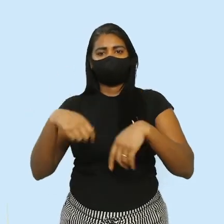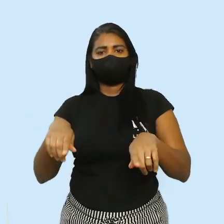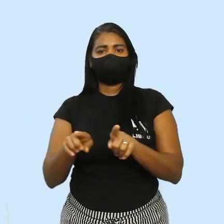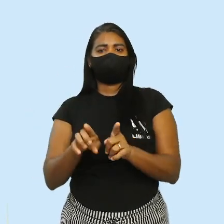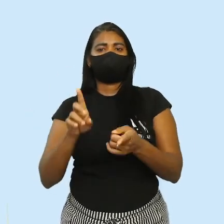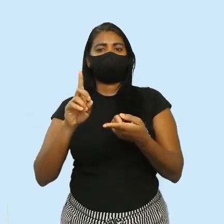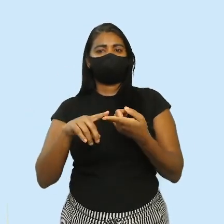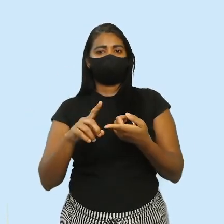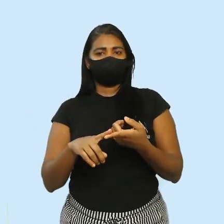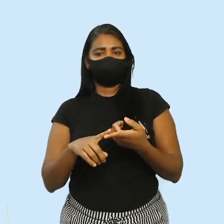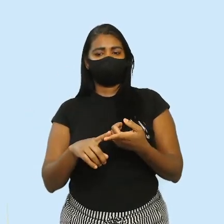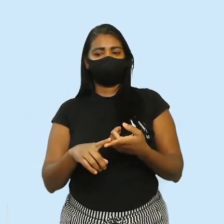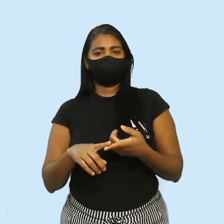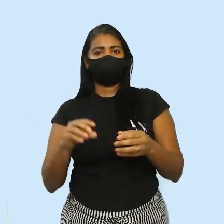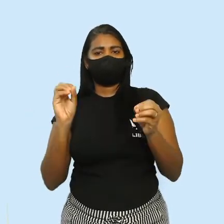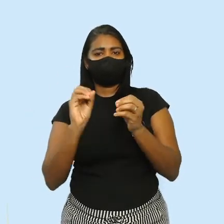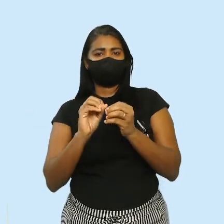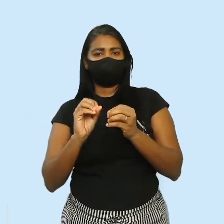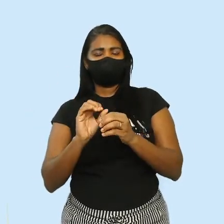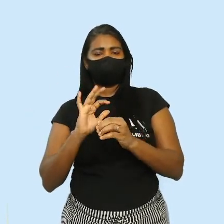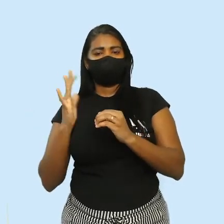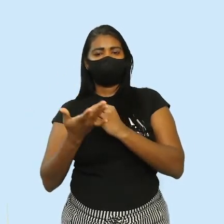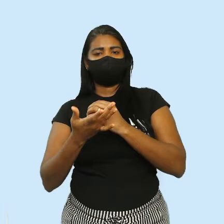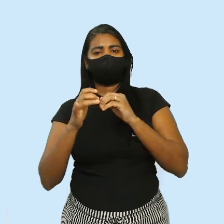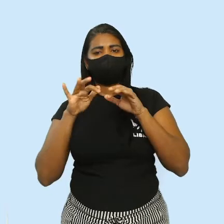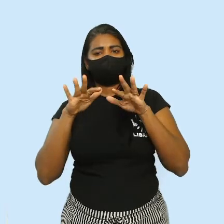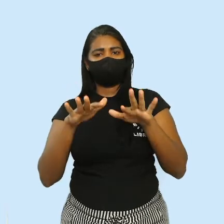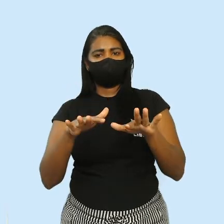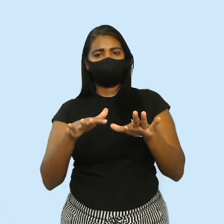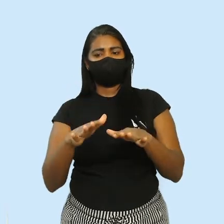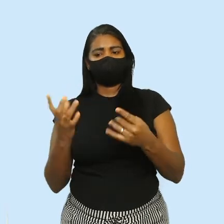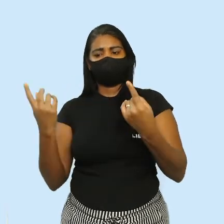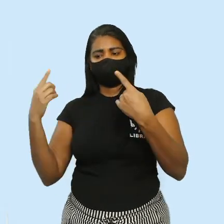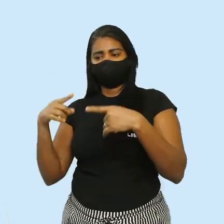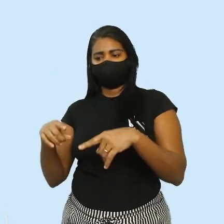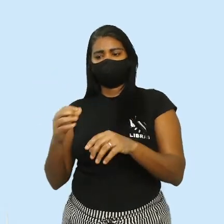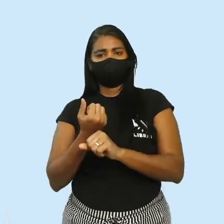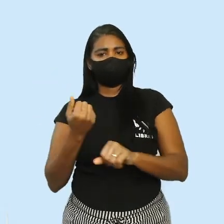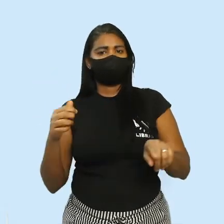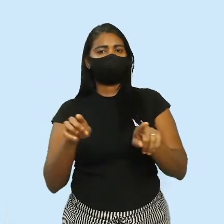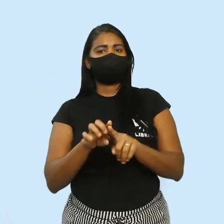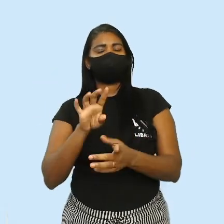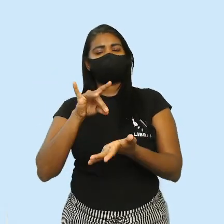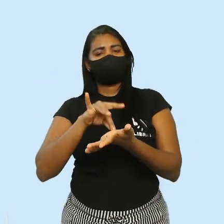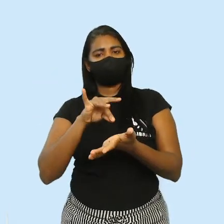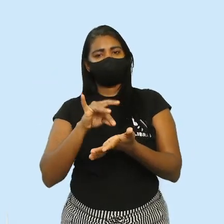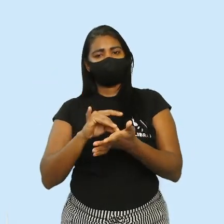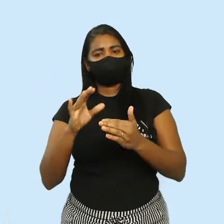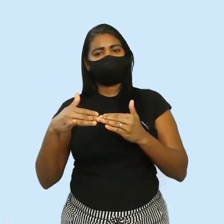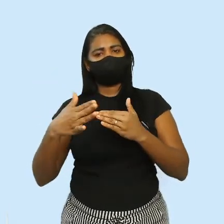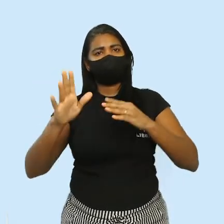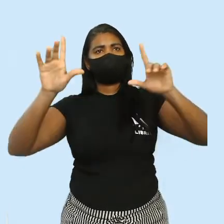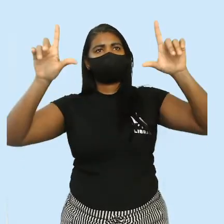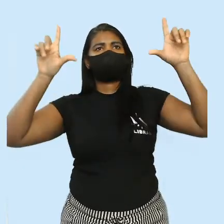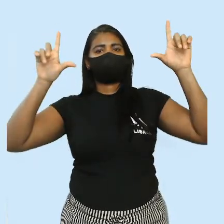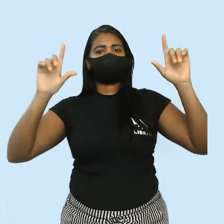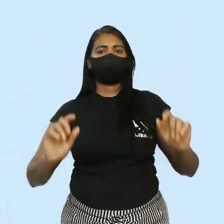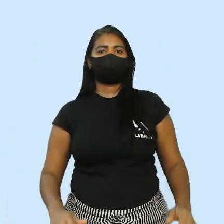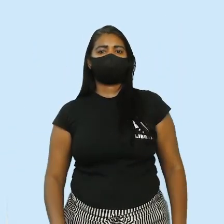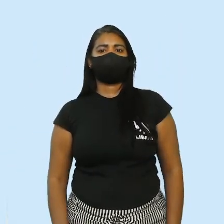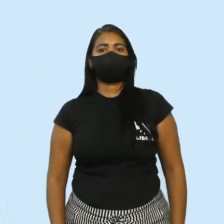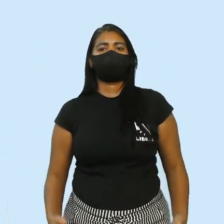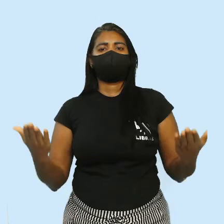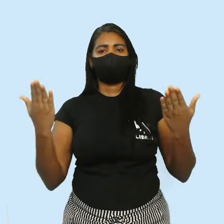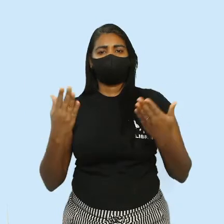de fazer um festival dentro dessa pandemia do Covid. Foi um desafio grande, realmente. E aí, no próximo slide, a